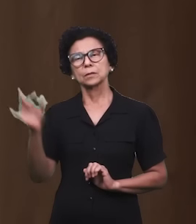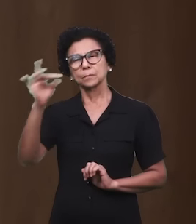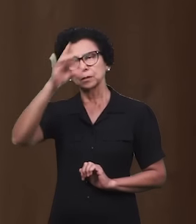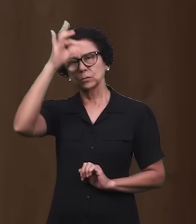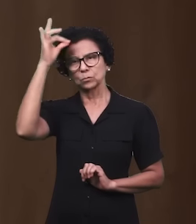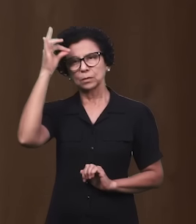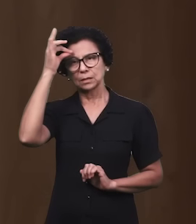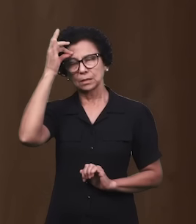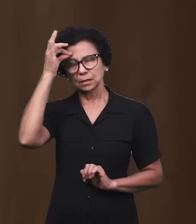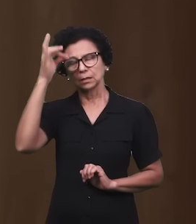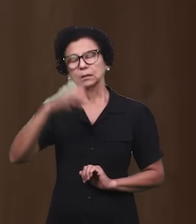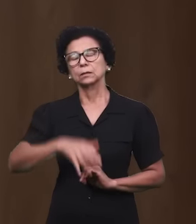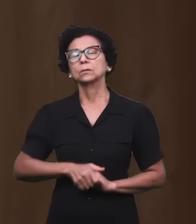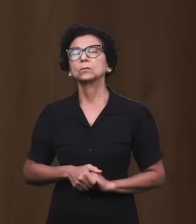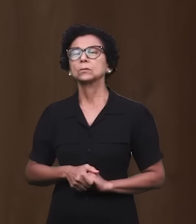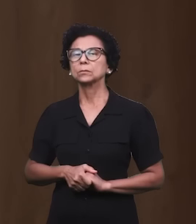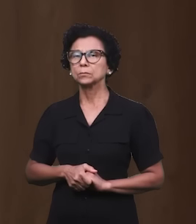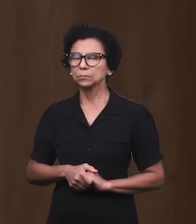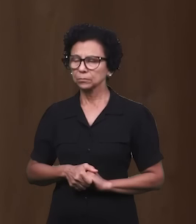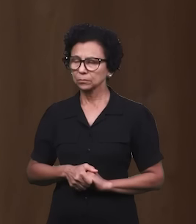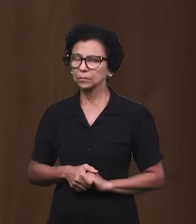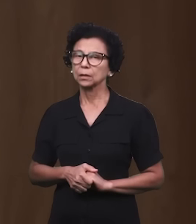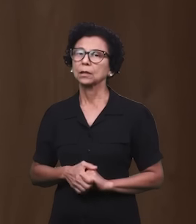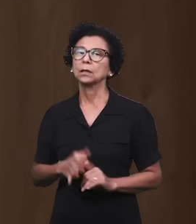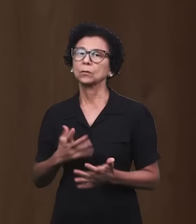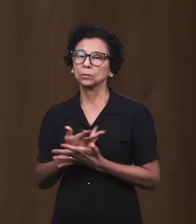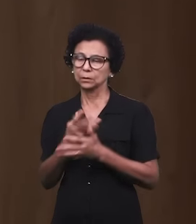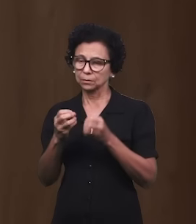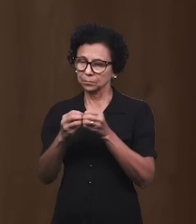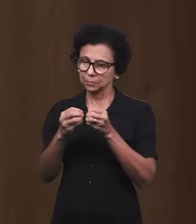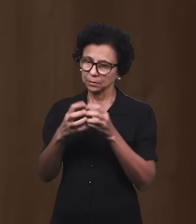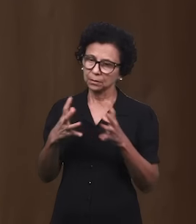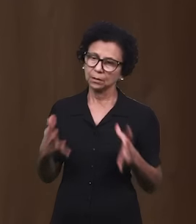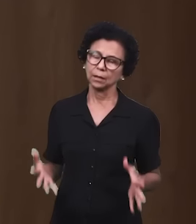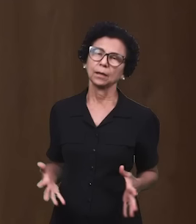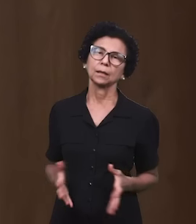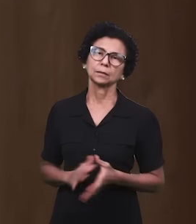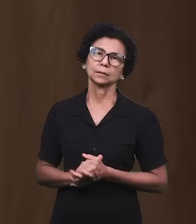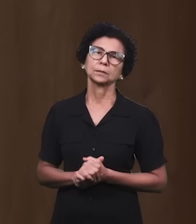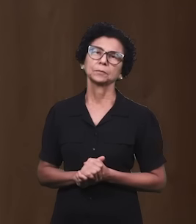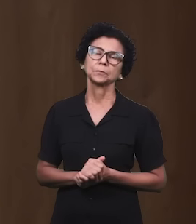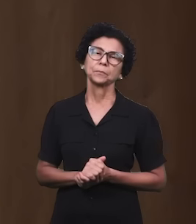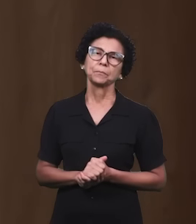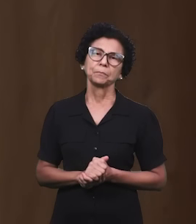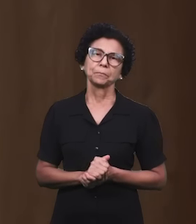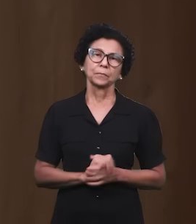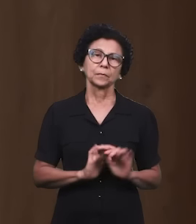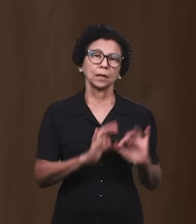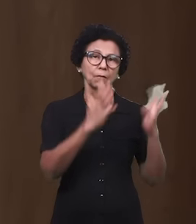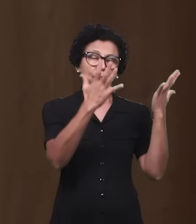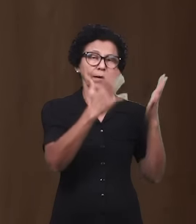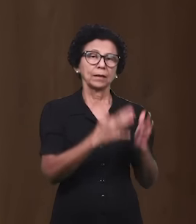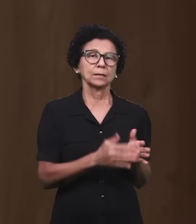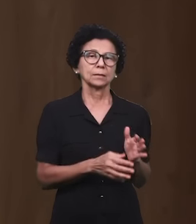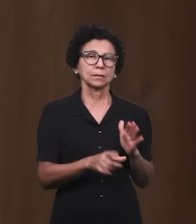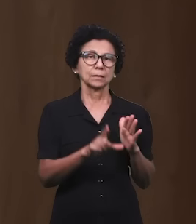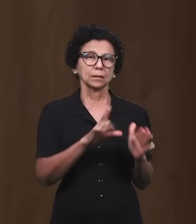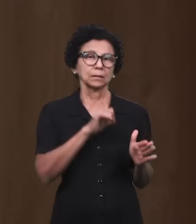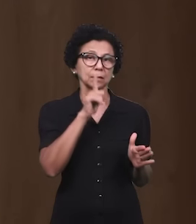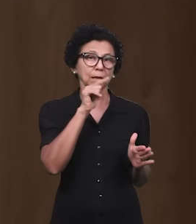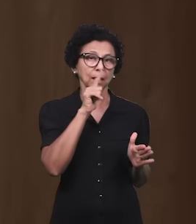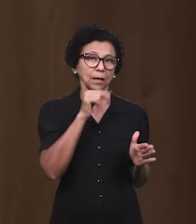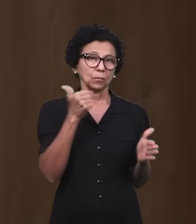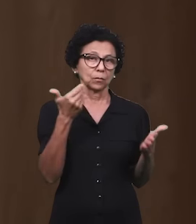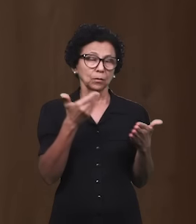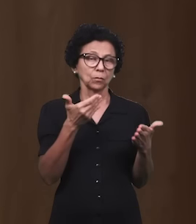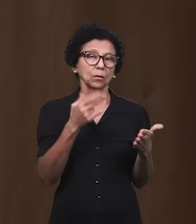vai provar, houve um milagre nessa vida, houve um milagre, era água, agora é vinho e é o bom vinho, é o bom